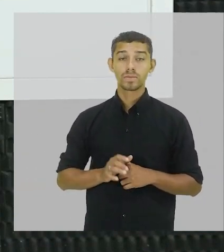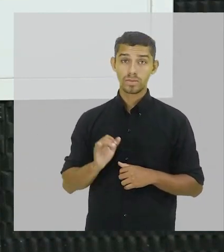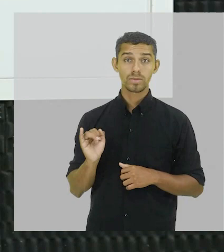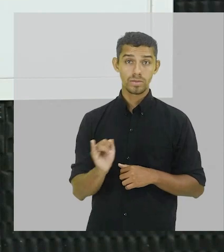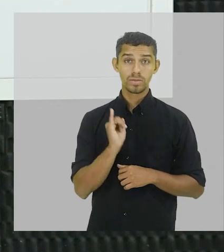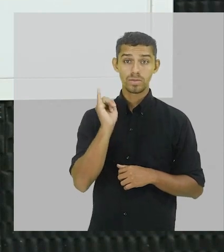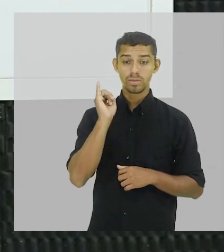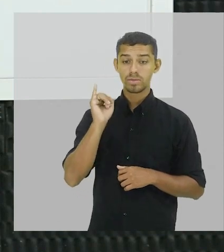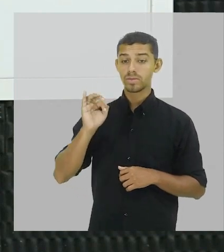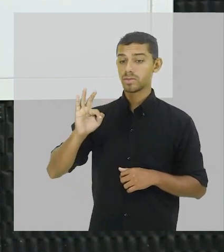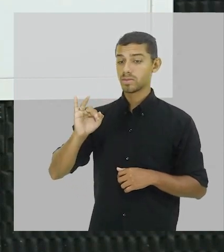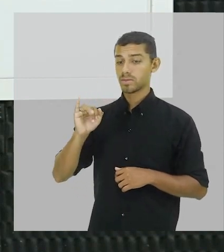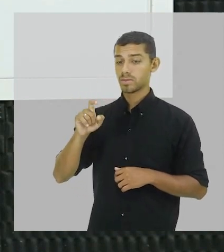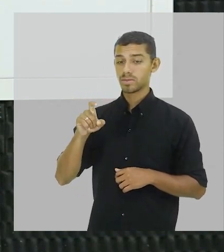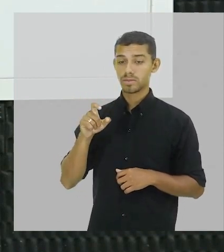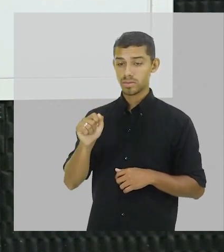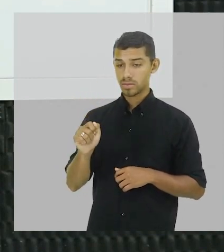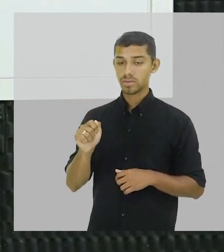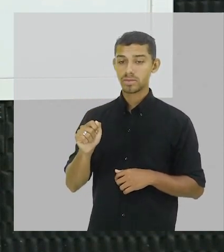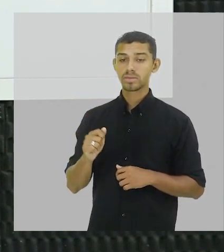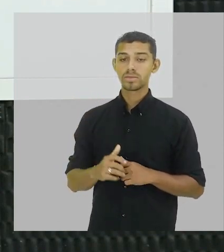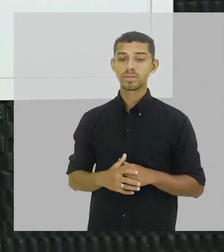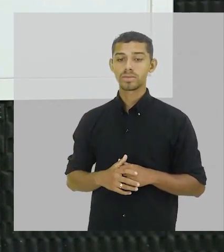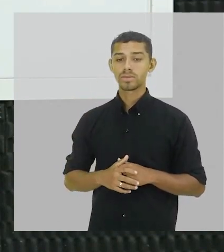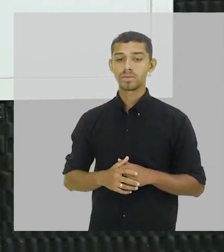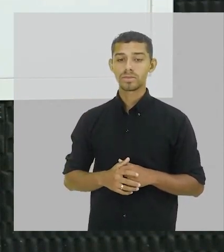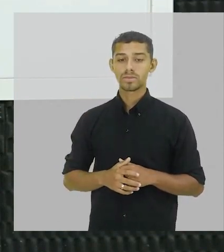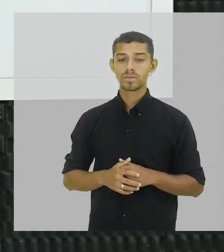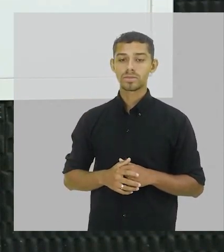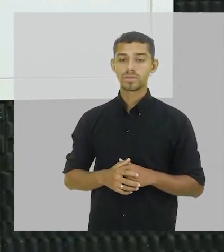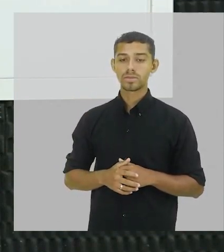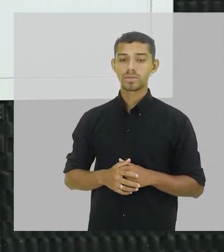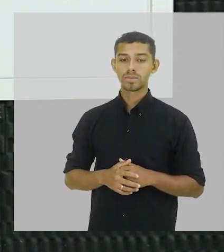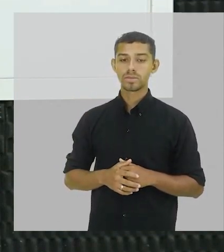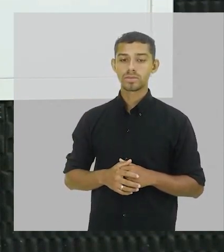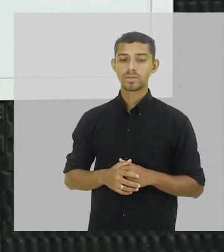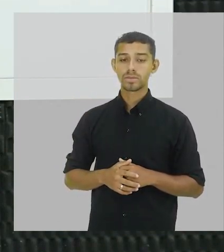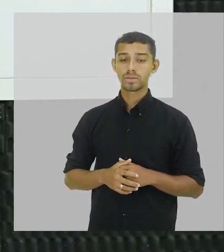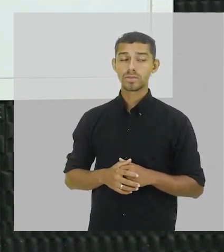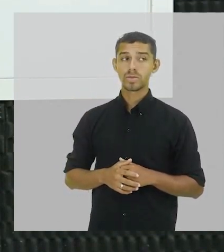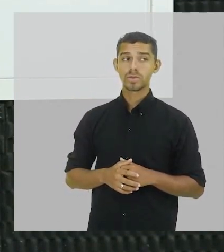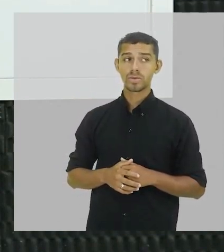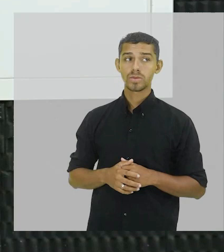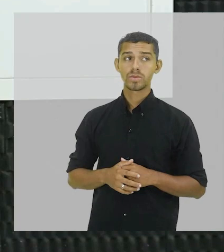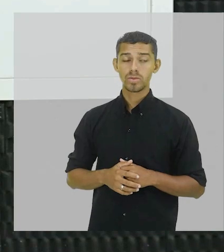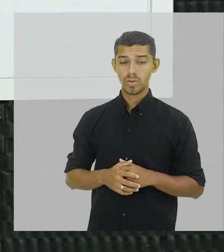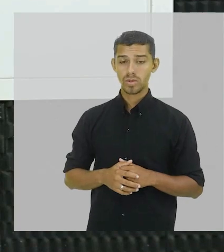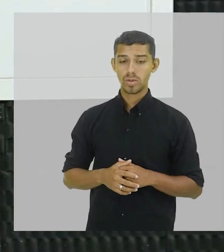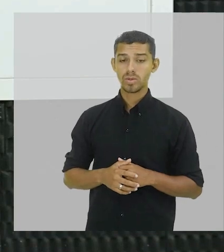importante, estender isso aqui. Então, nós temos aqui, ó, o primeiro pulso